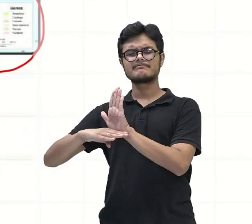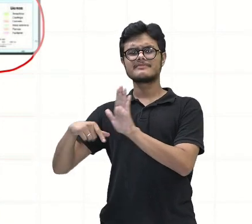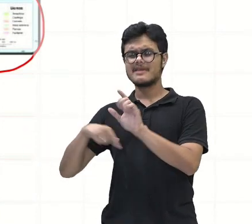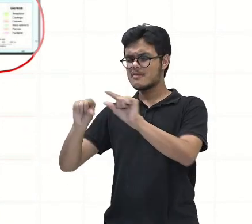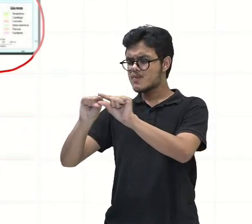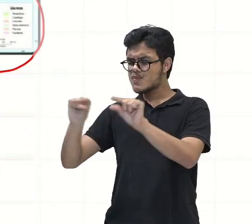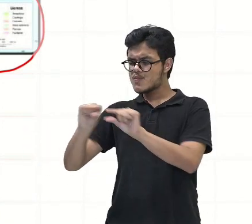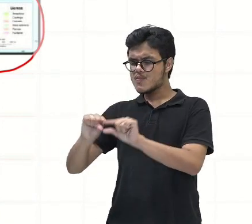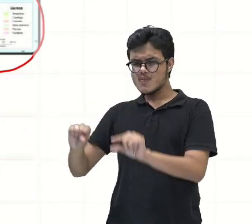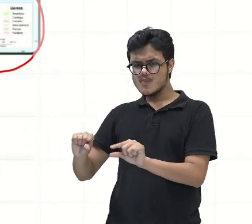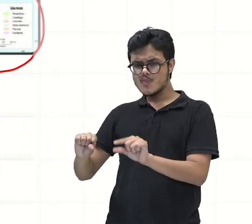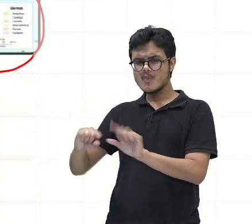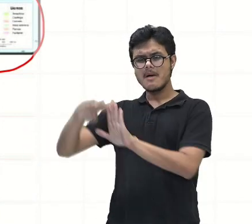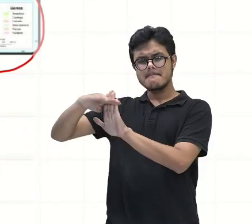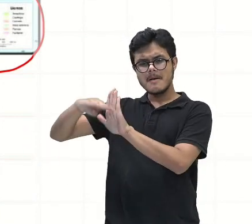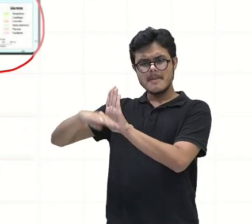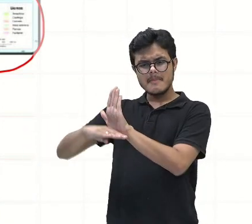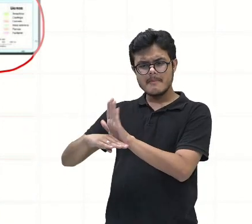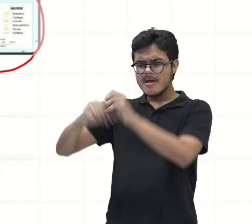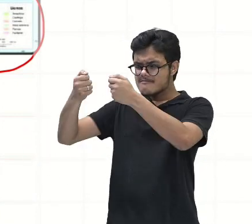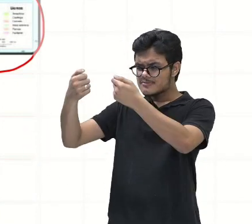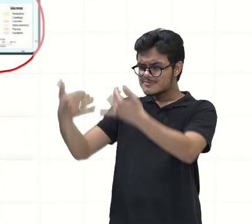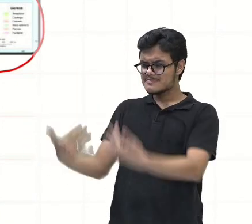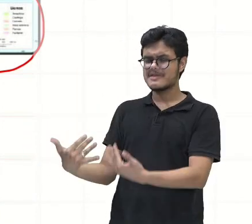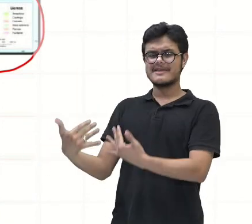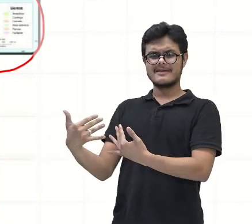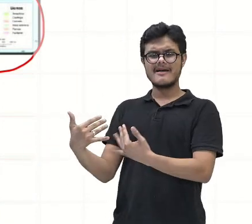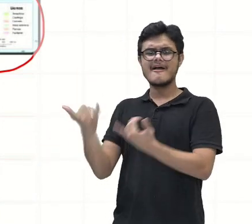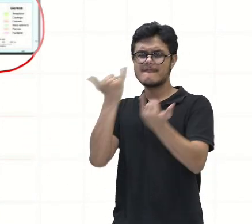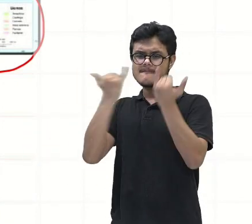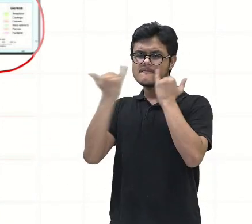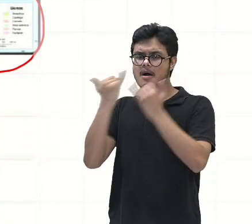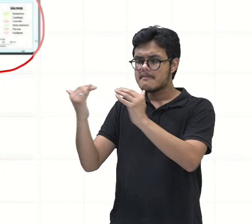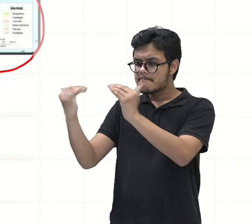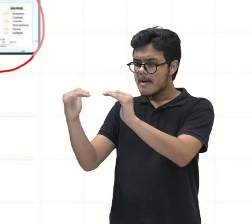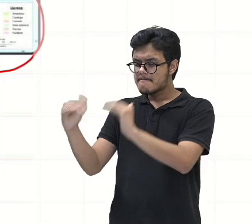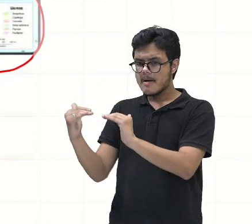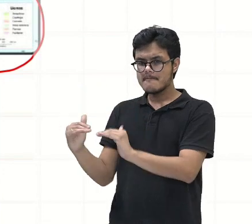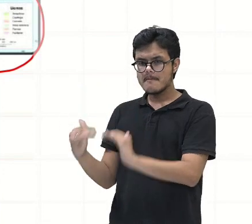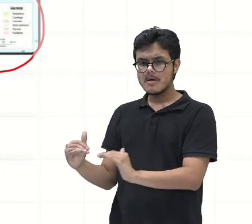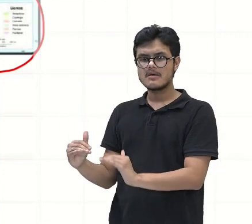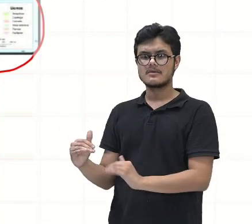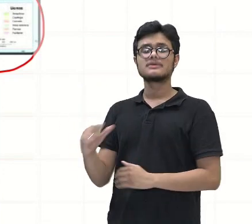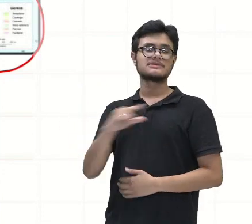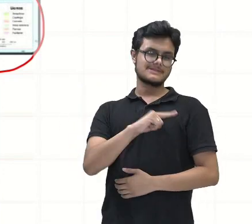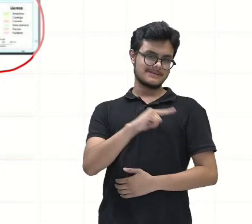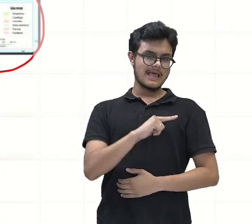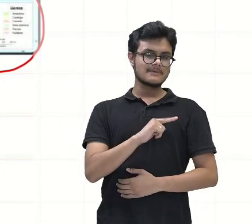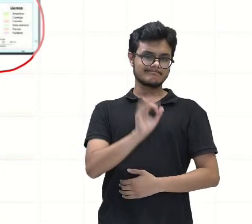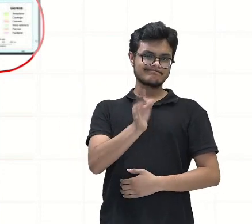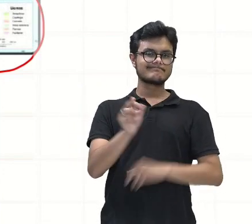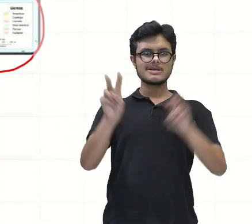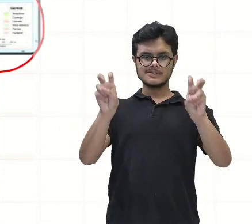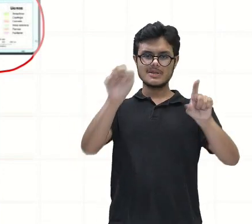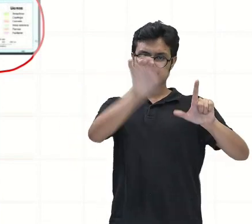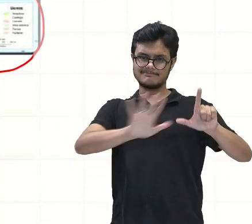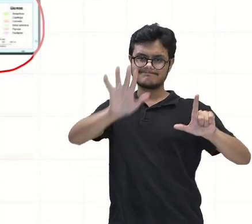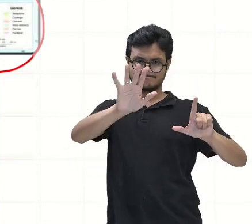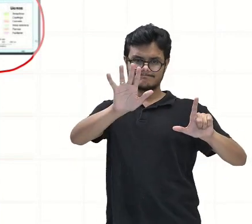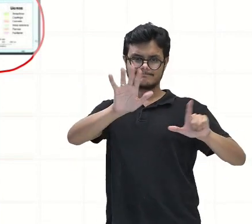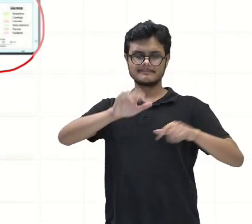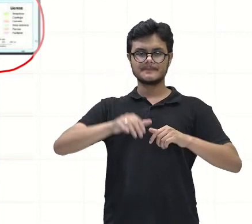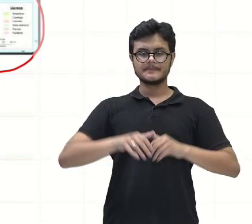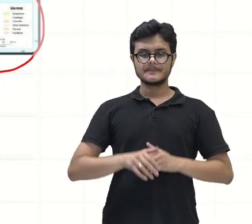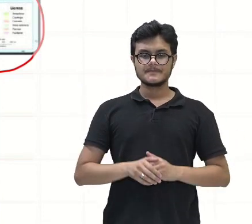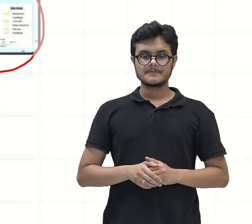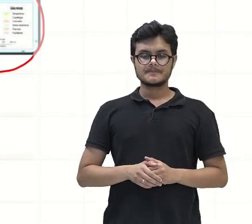né uma legenda explicativa que vai trazer informações eh a respeito né Eh do